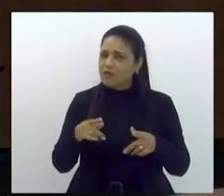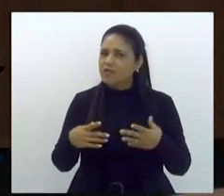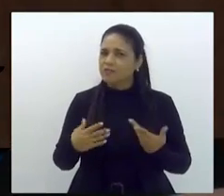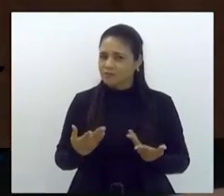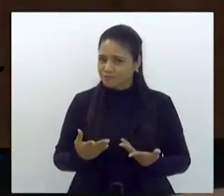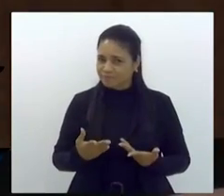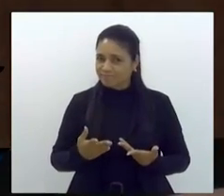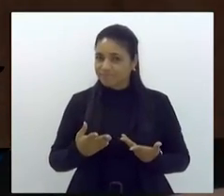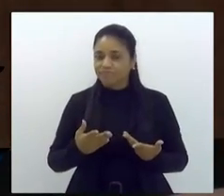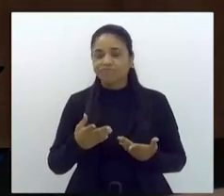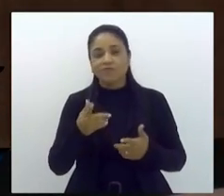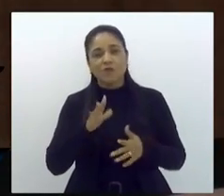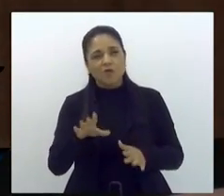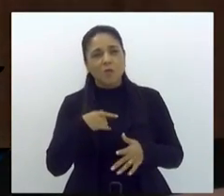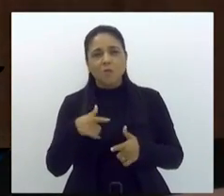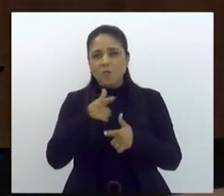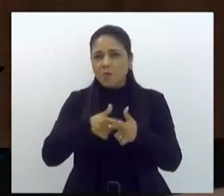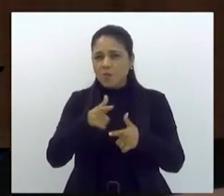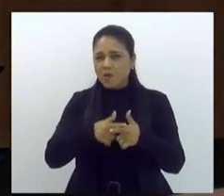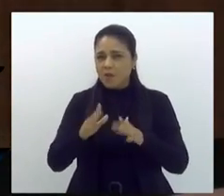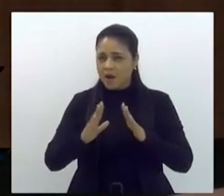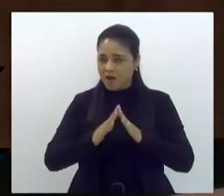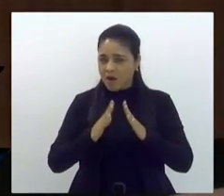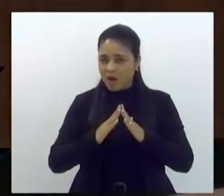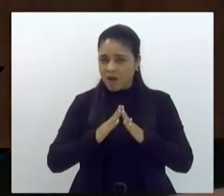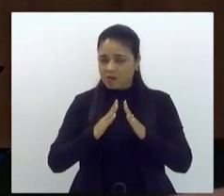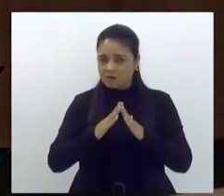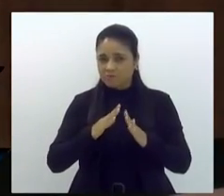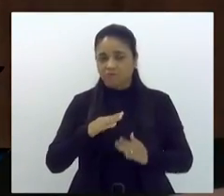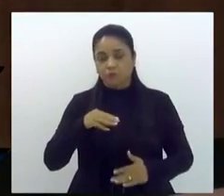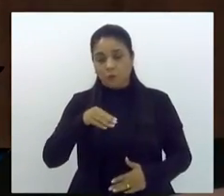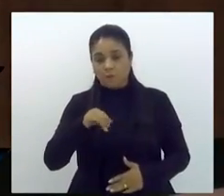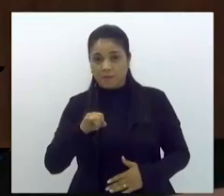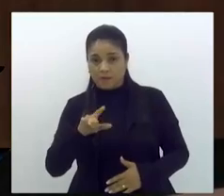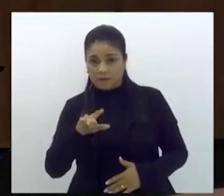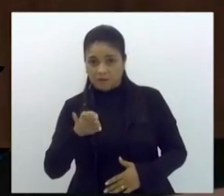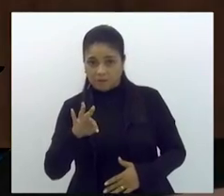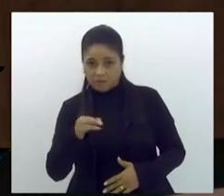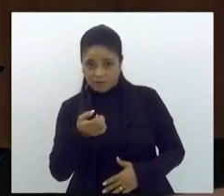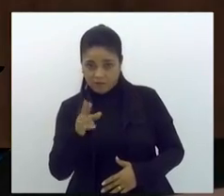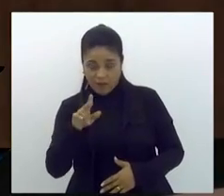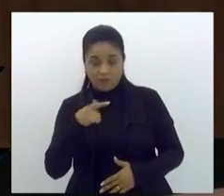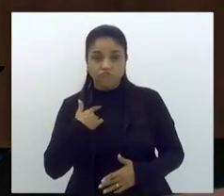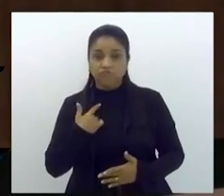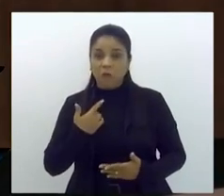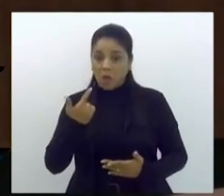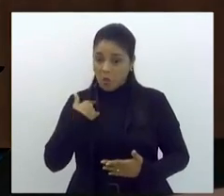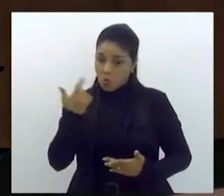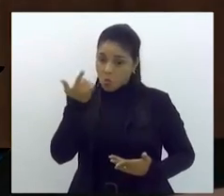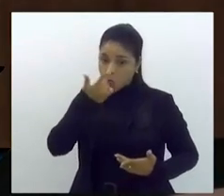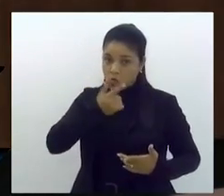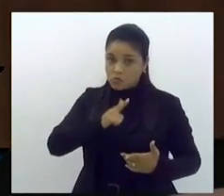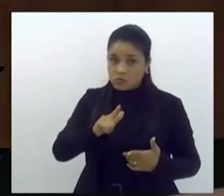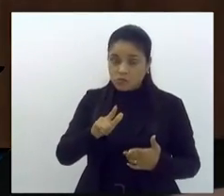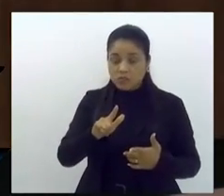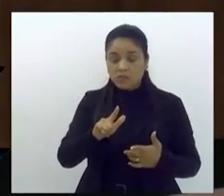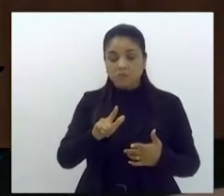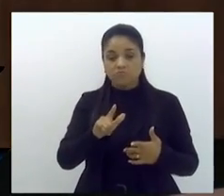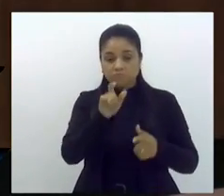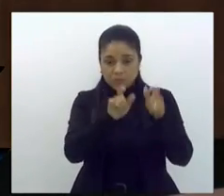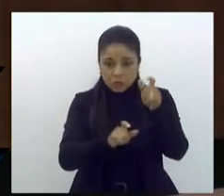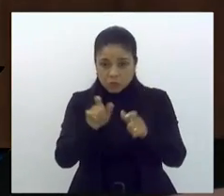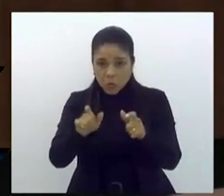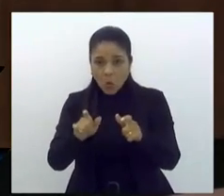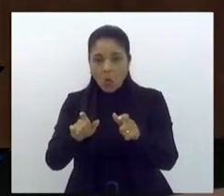Houve um problema na casa de um militar e eu exatamente consegui convencer algumas pessoas de retroceder